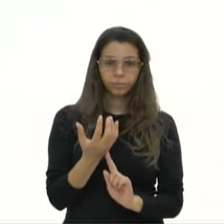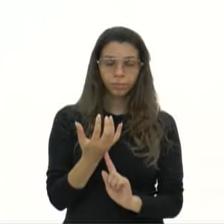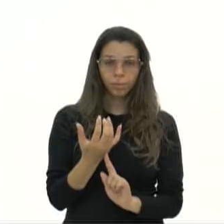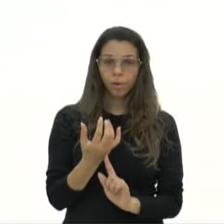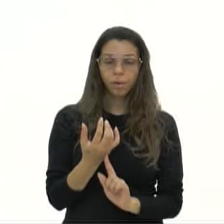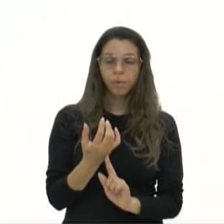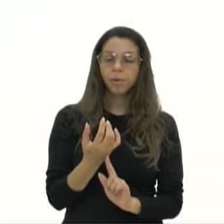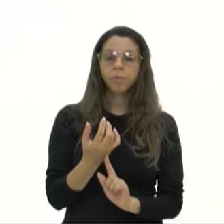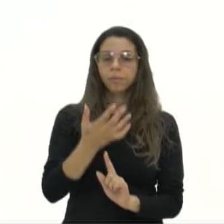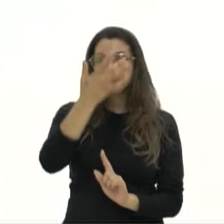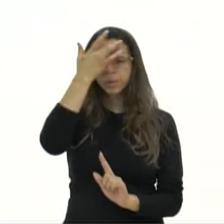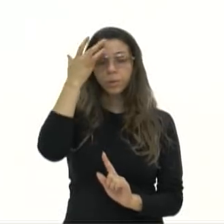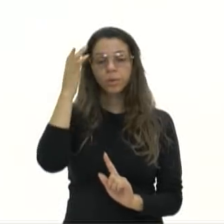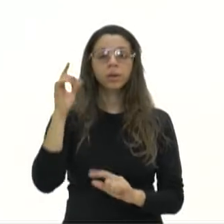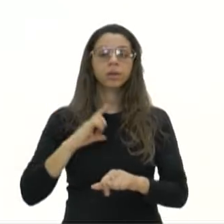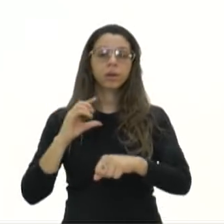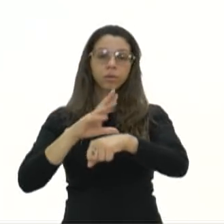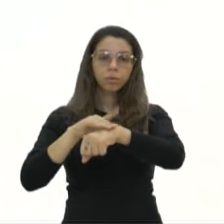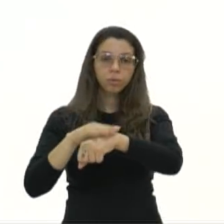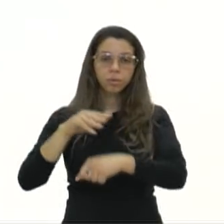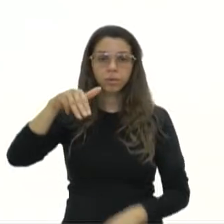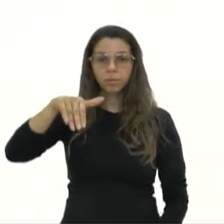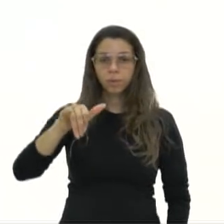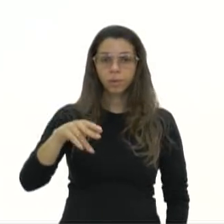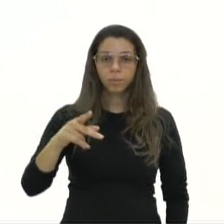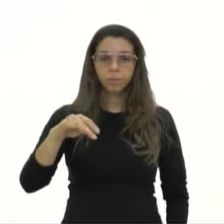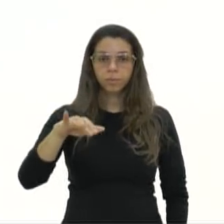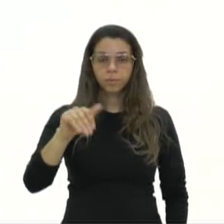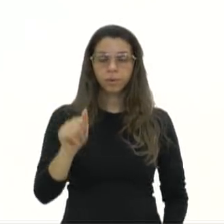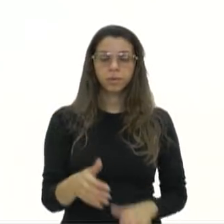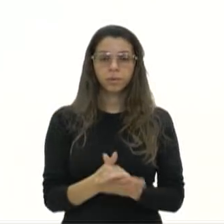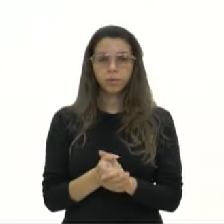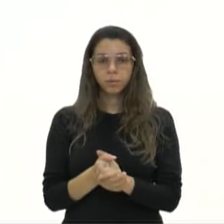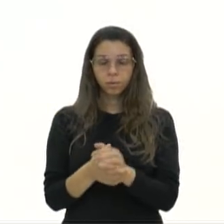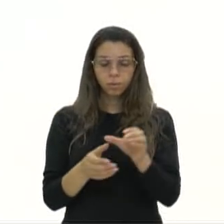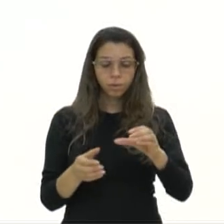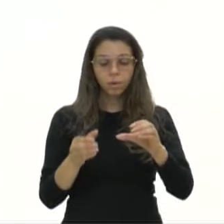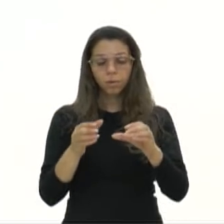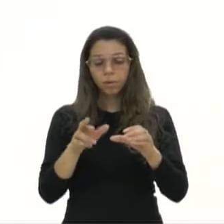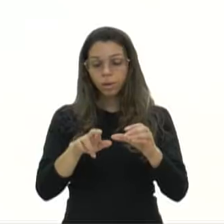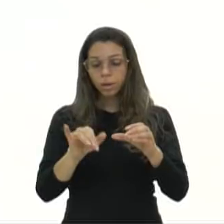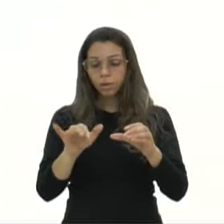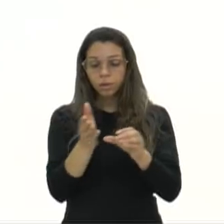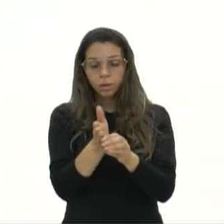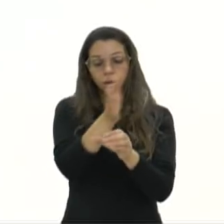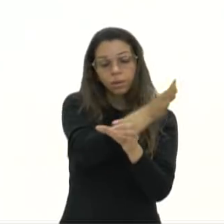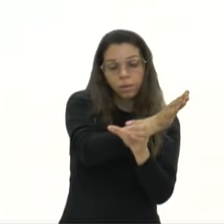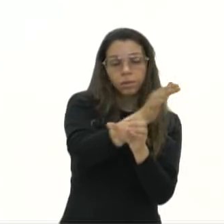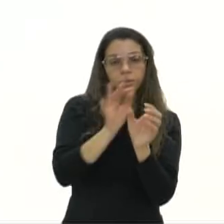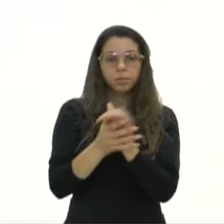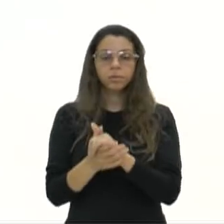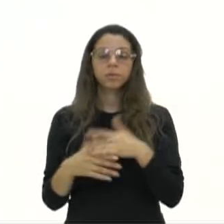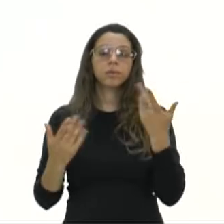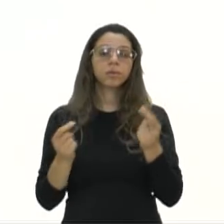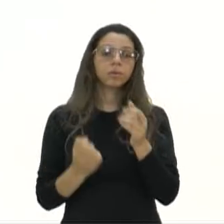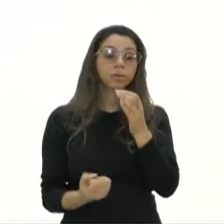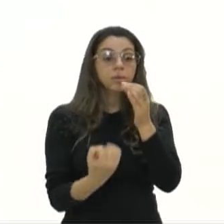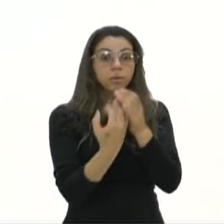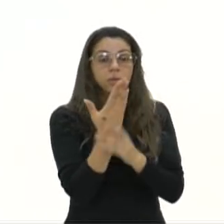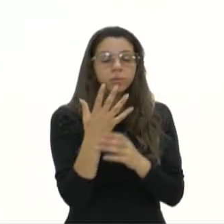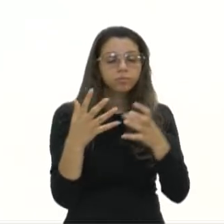míope. Percebam que a vela é formada antes da retina e isso faz com que